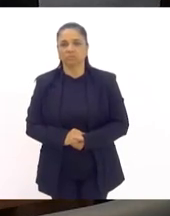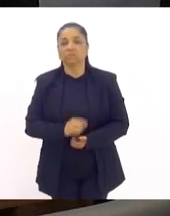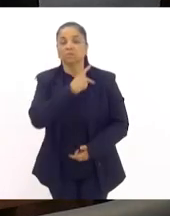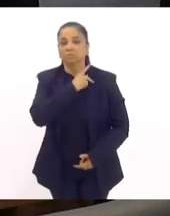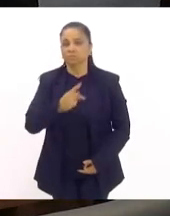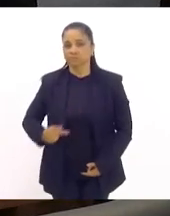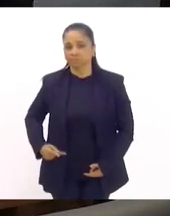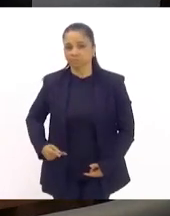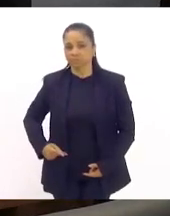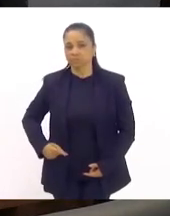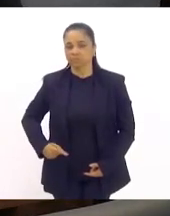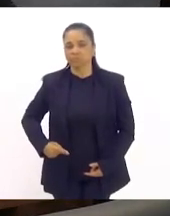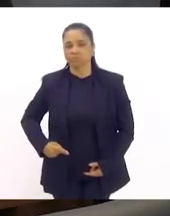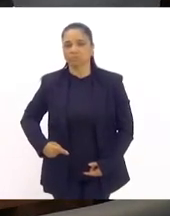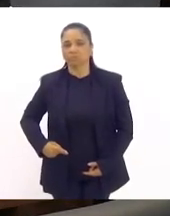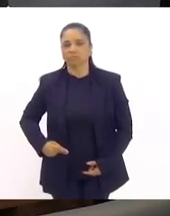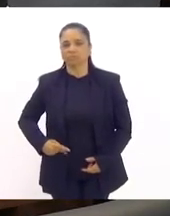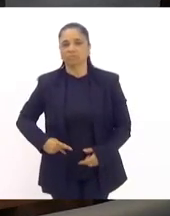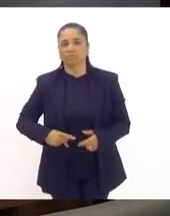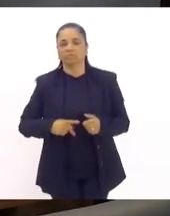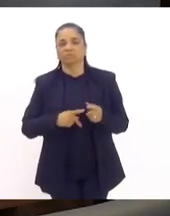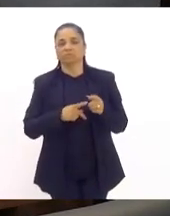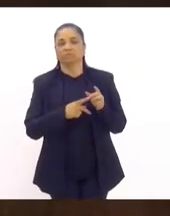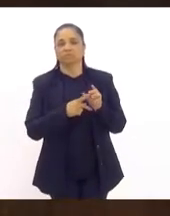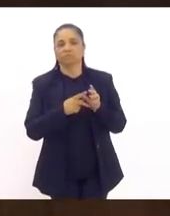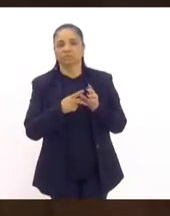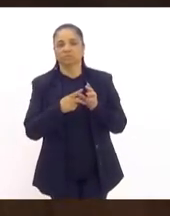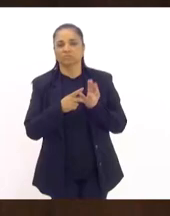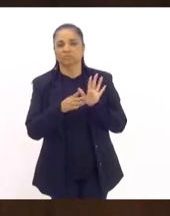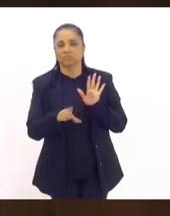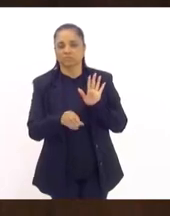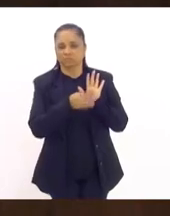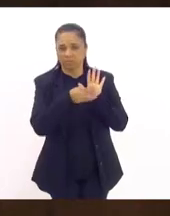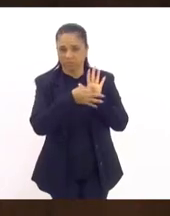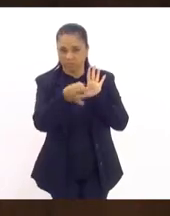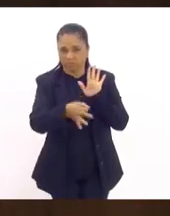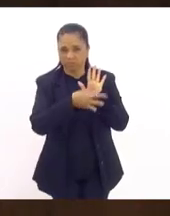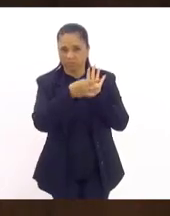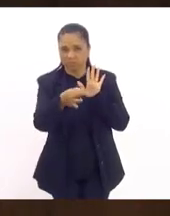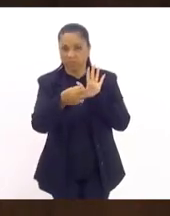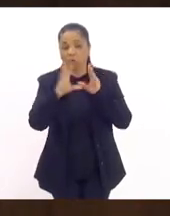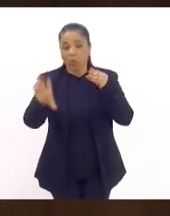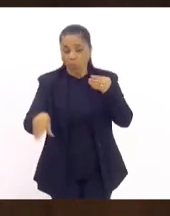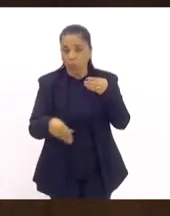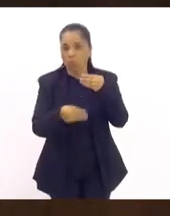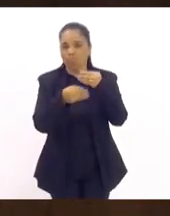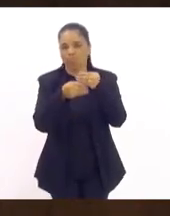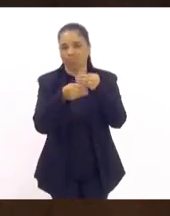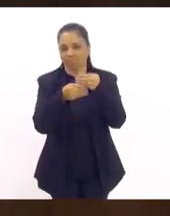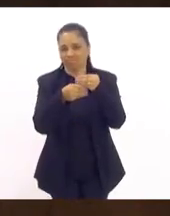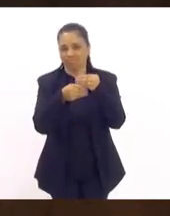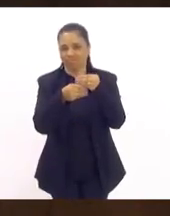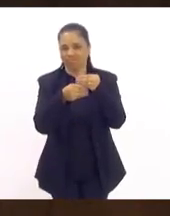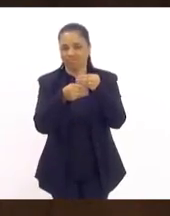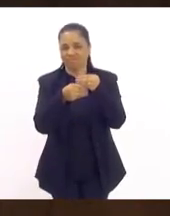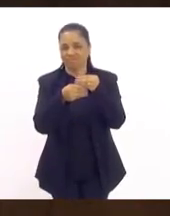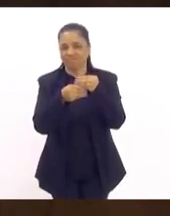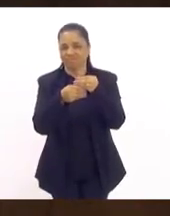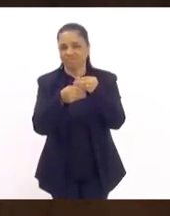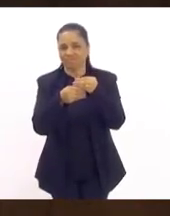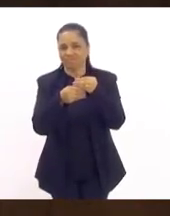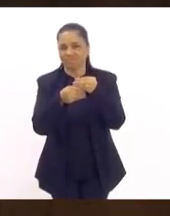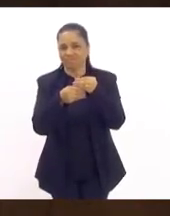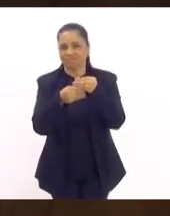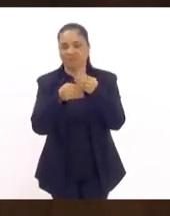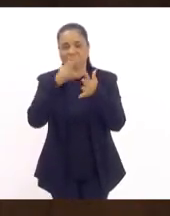Presidente, o parecer é pela constitucionalidade com emenda. E aí eu vou fazer